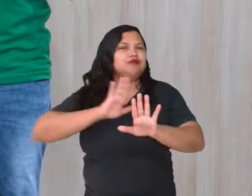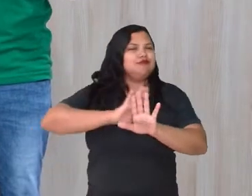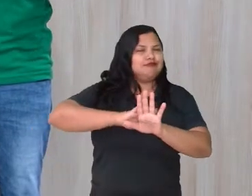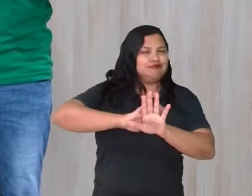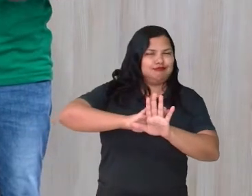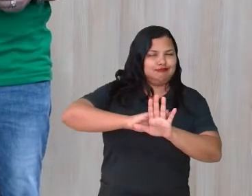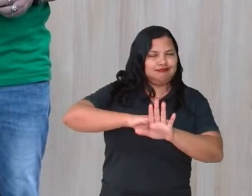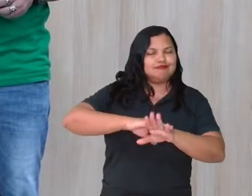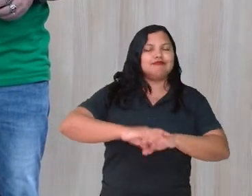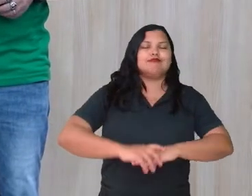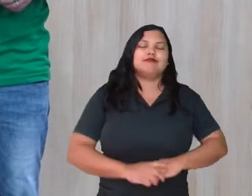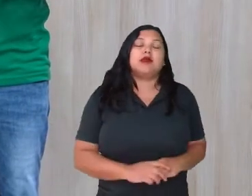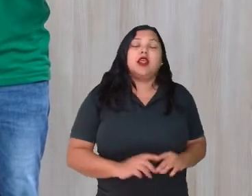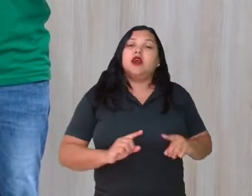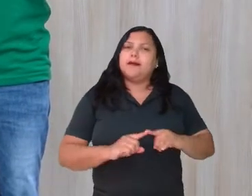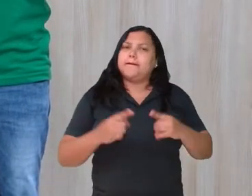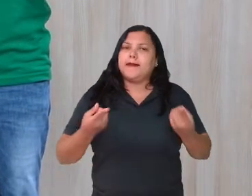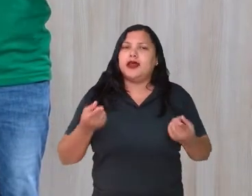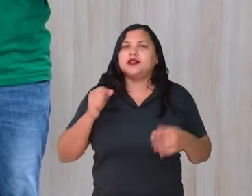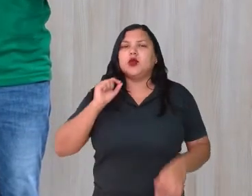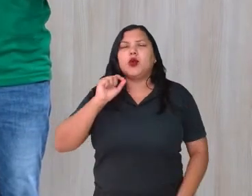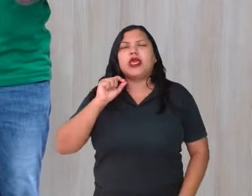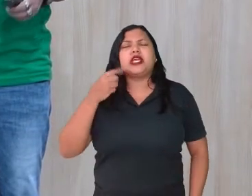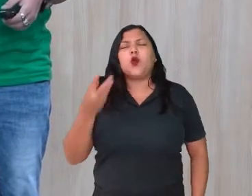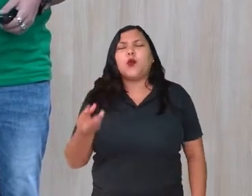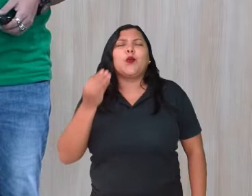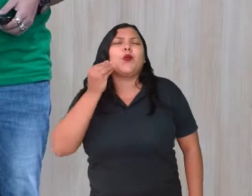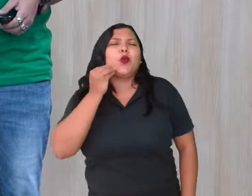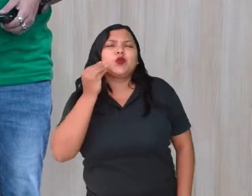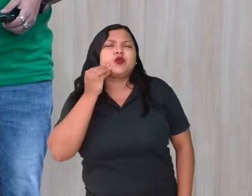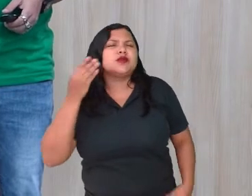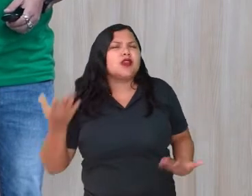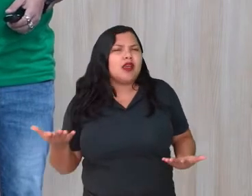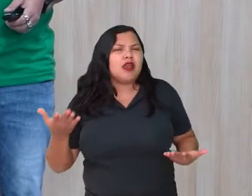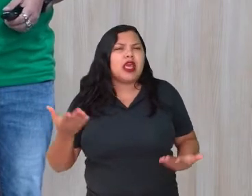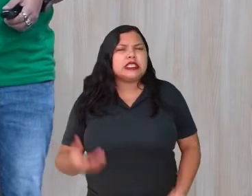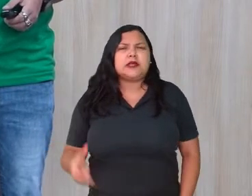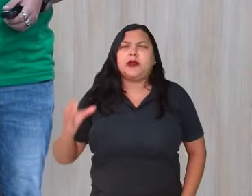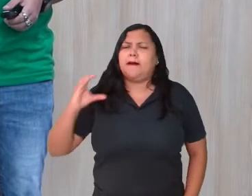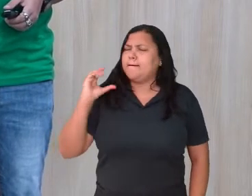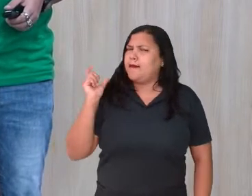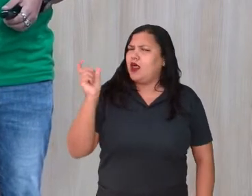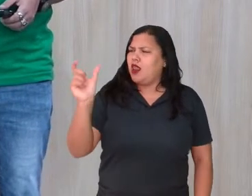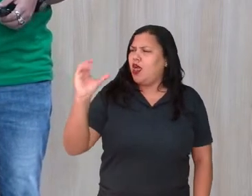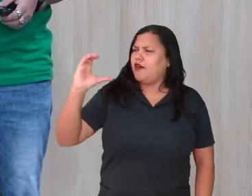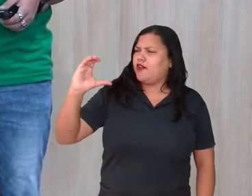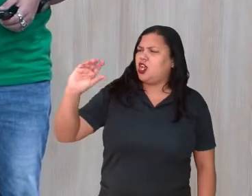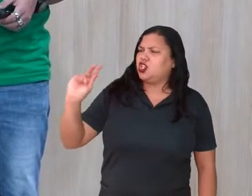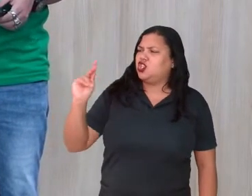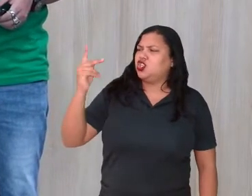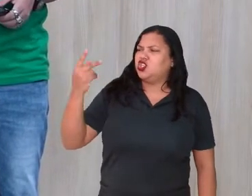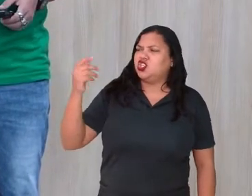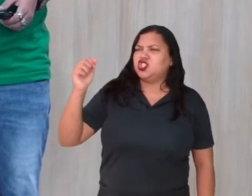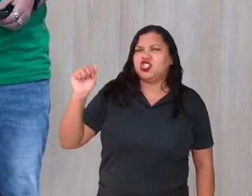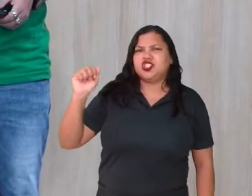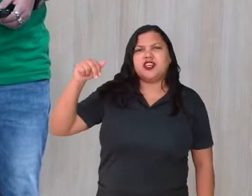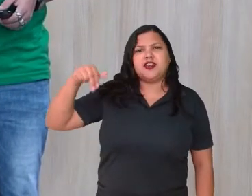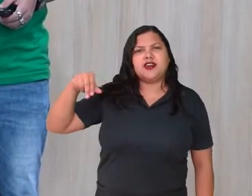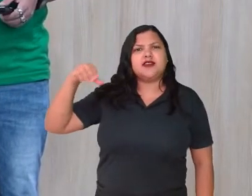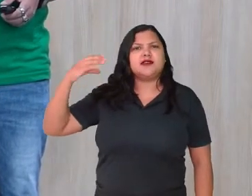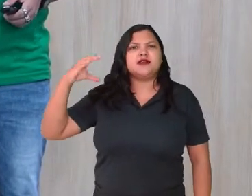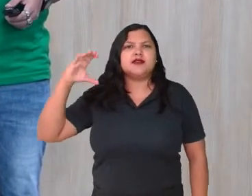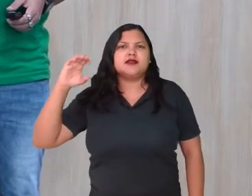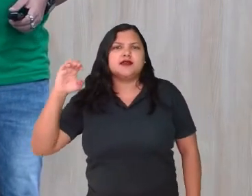mais escondidas, mas é a ideia de chance, tá certo? O tempo todo a gente está avaliando a chance de uma coisa